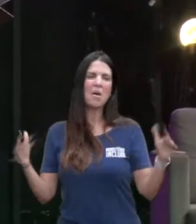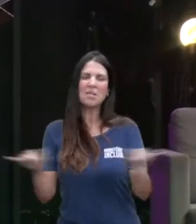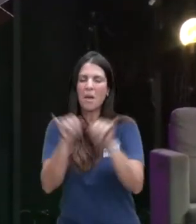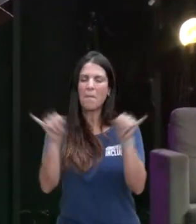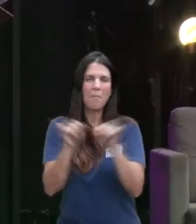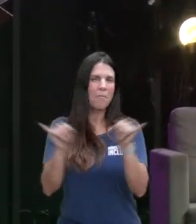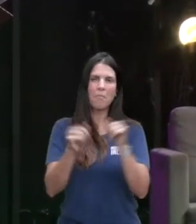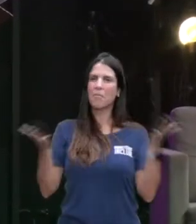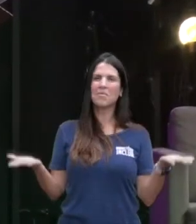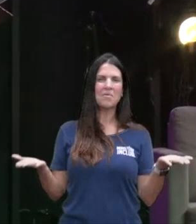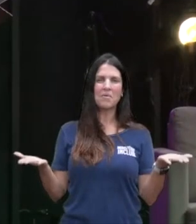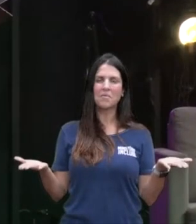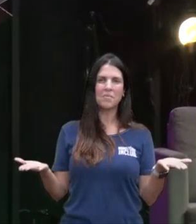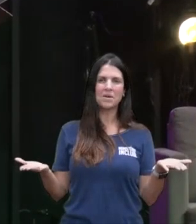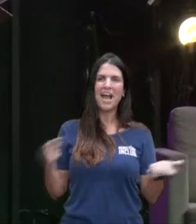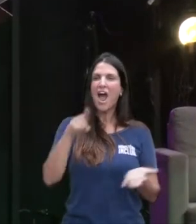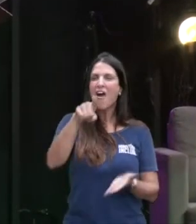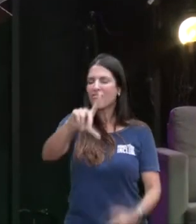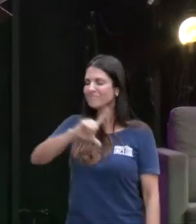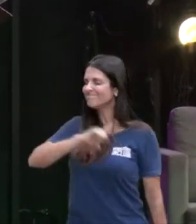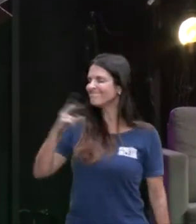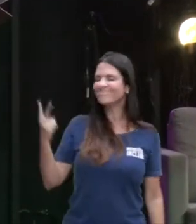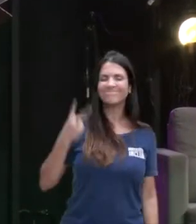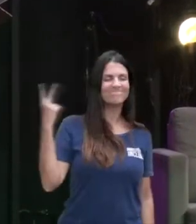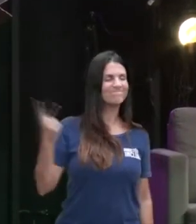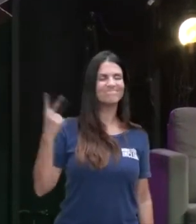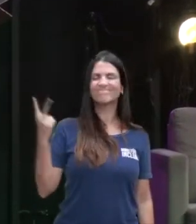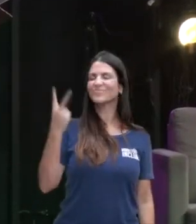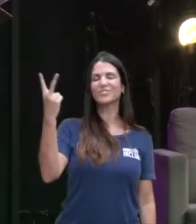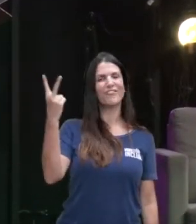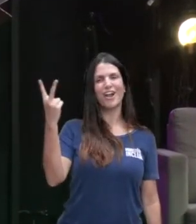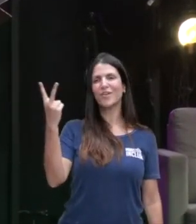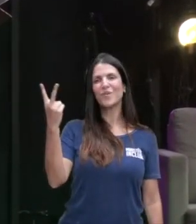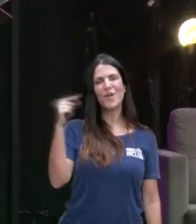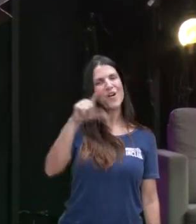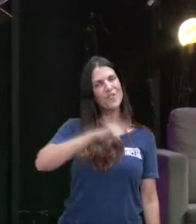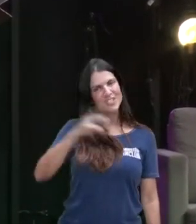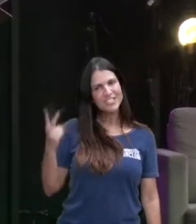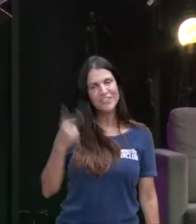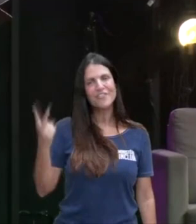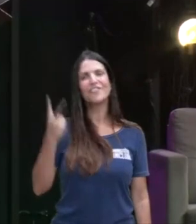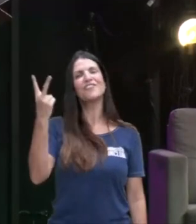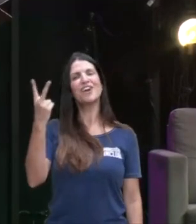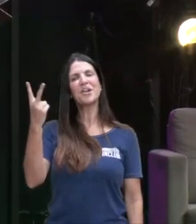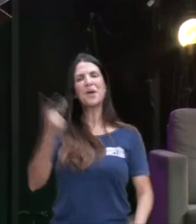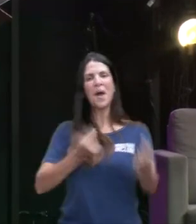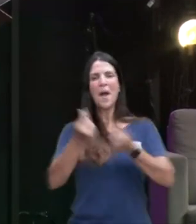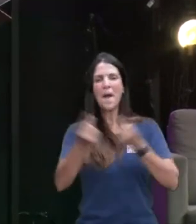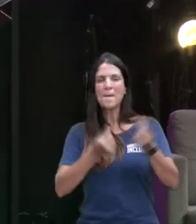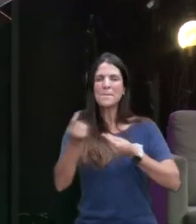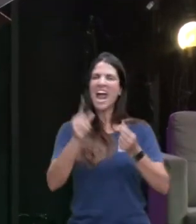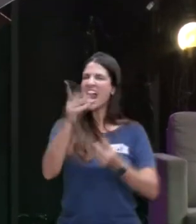é se você tem valor não defina para você um preço que o preço